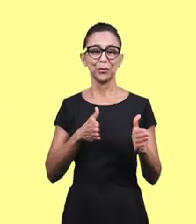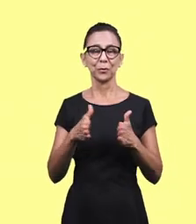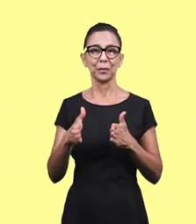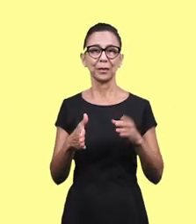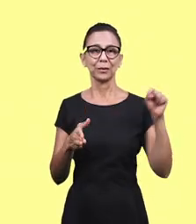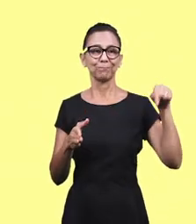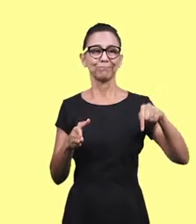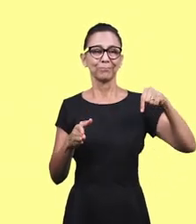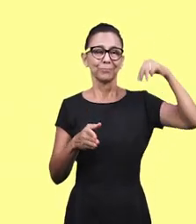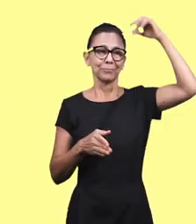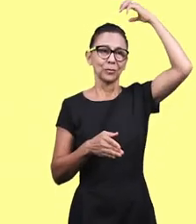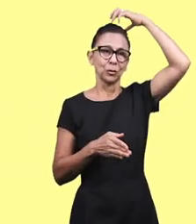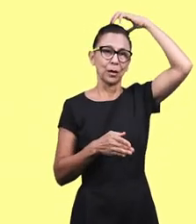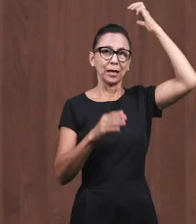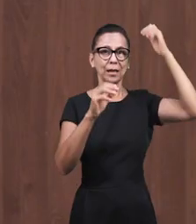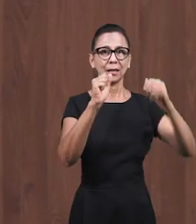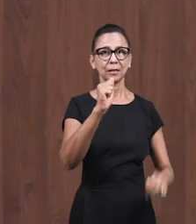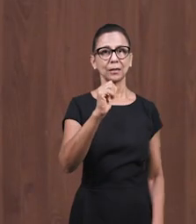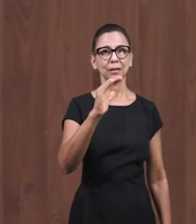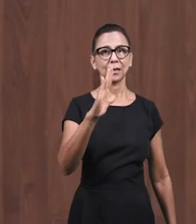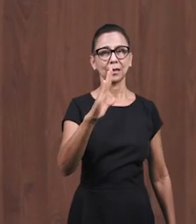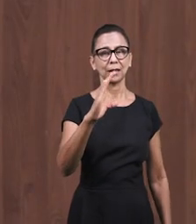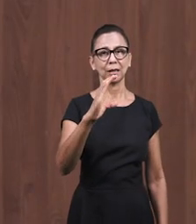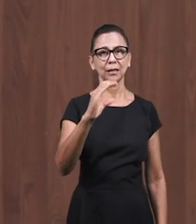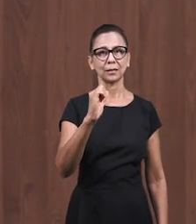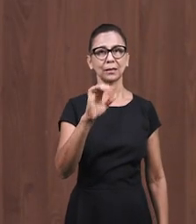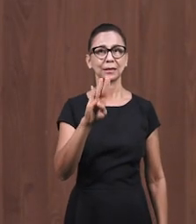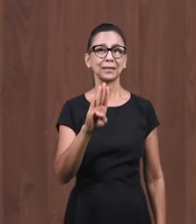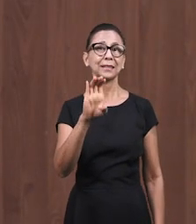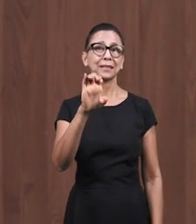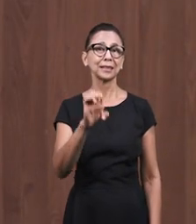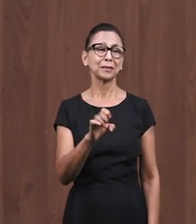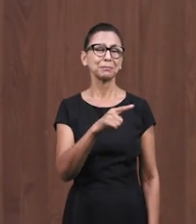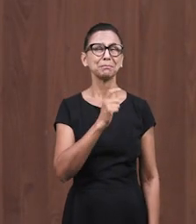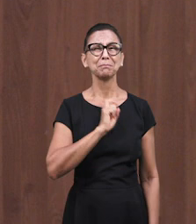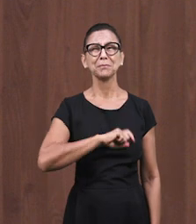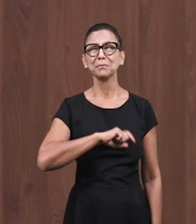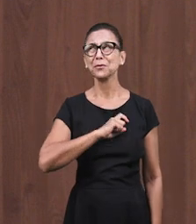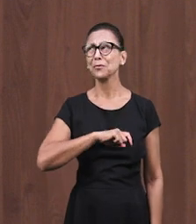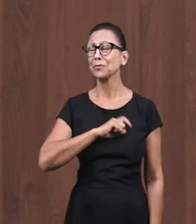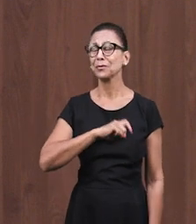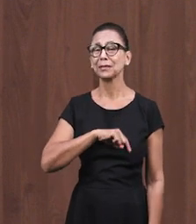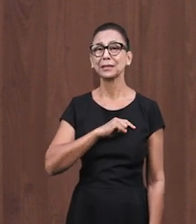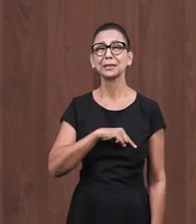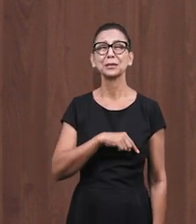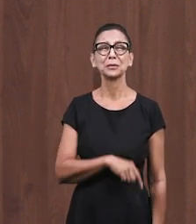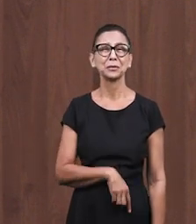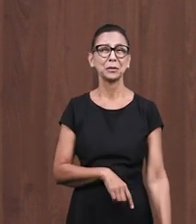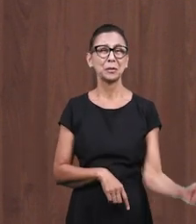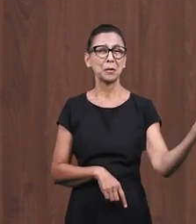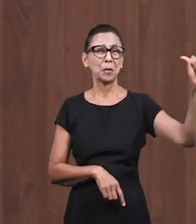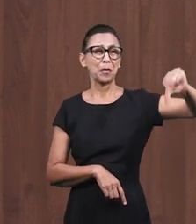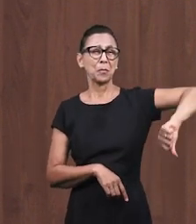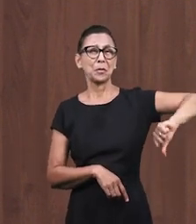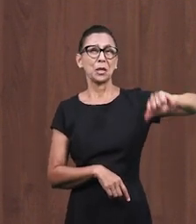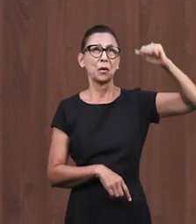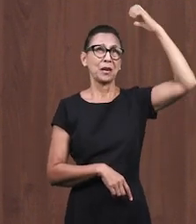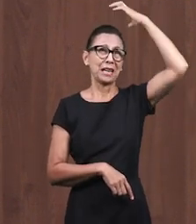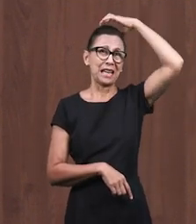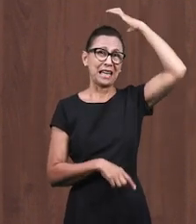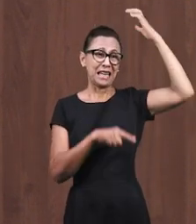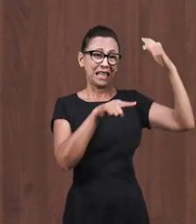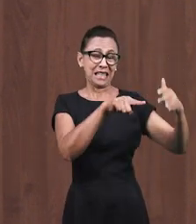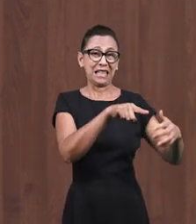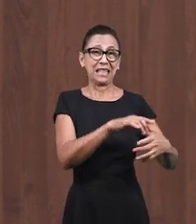fez o que era mal aos olhos do Senhor, mais do que todos os reis antes dele. E ele se casou com uma